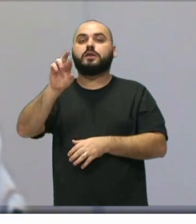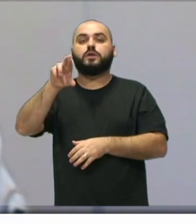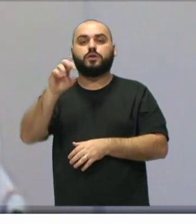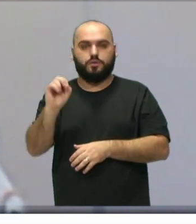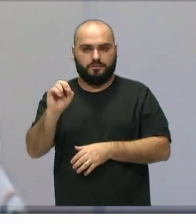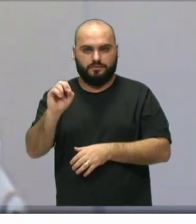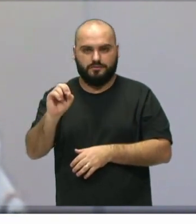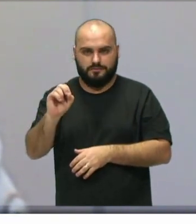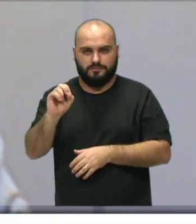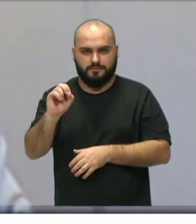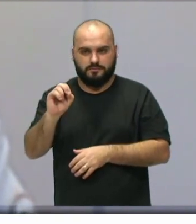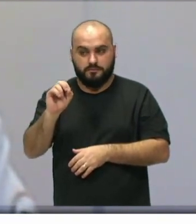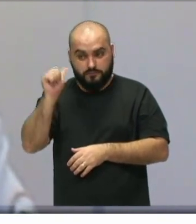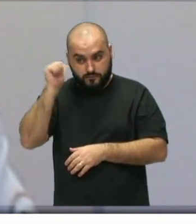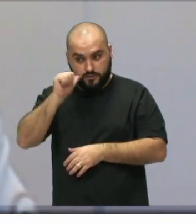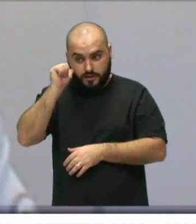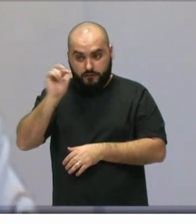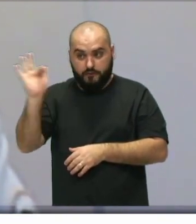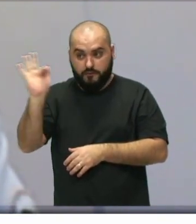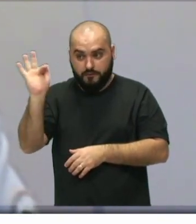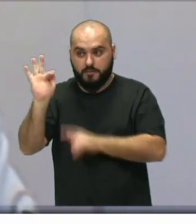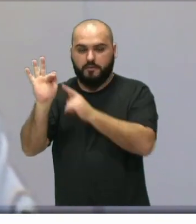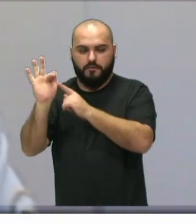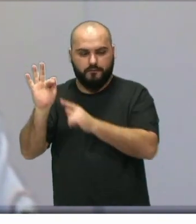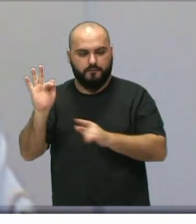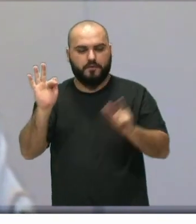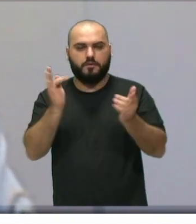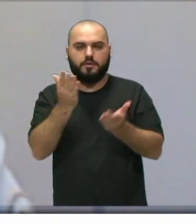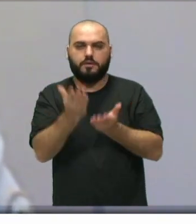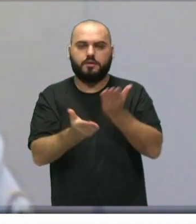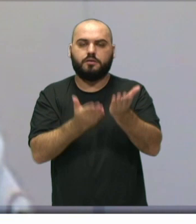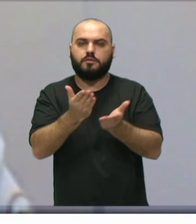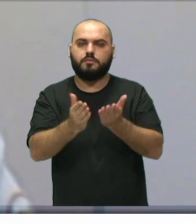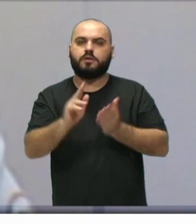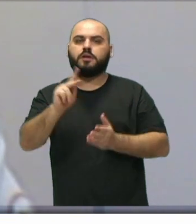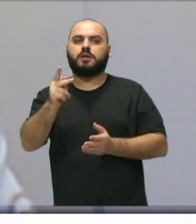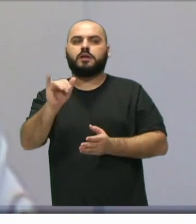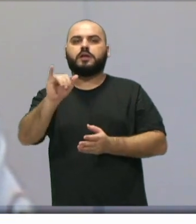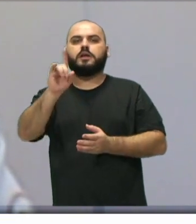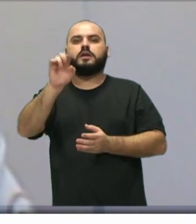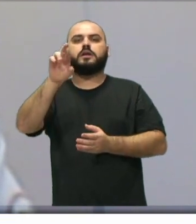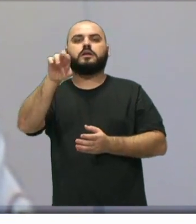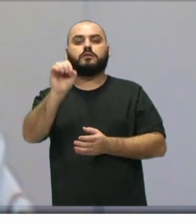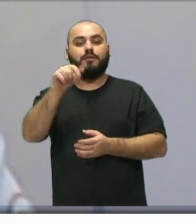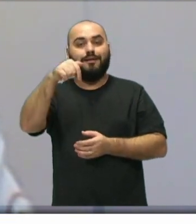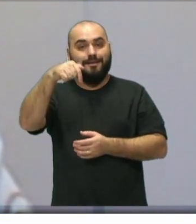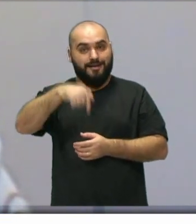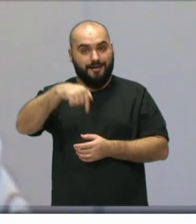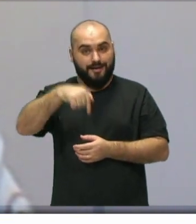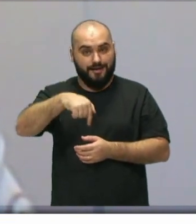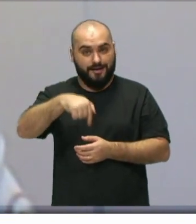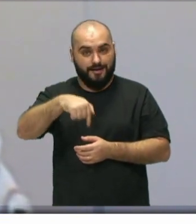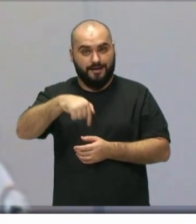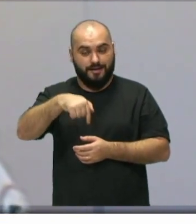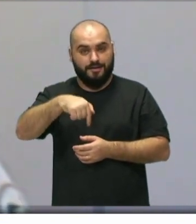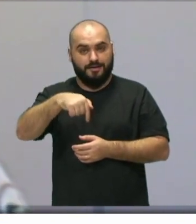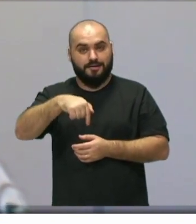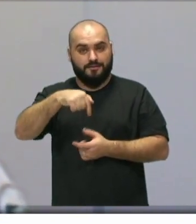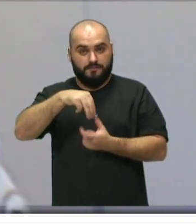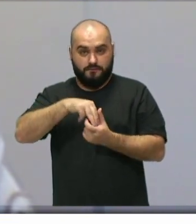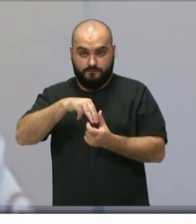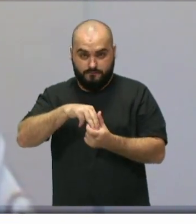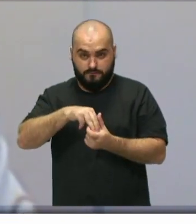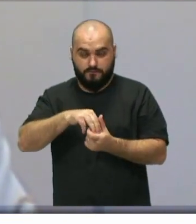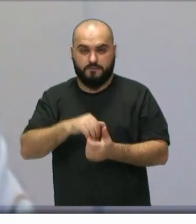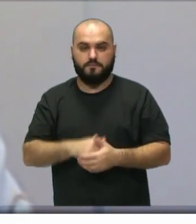Então, mulheres com fibromialgia recebem tratamento através de hidroterapia aqui na clínica de fisioterapia da